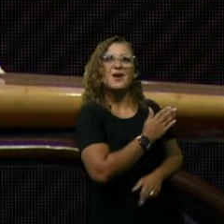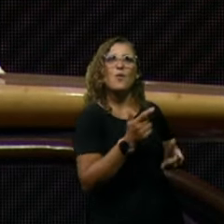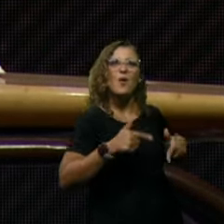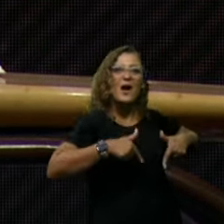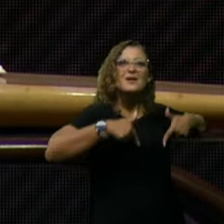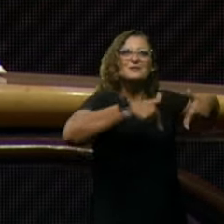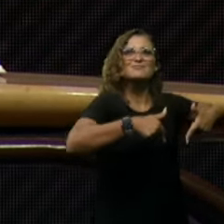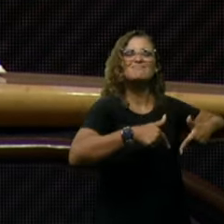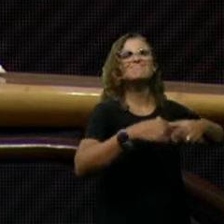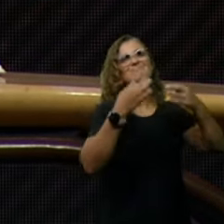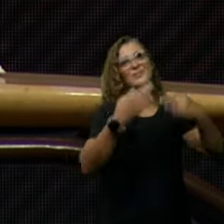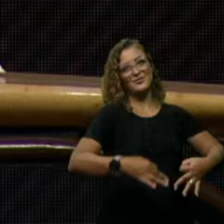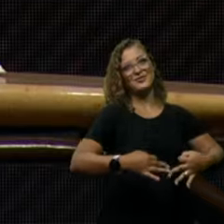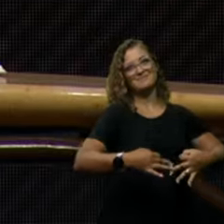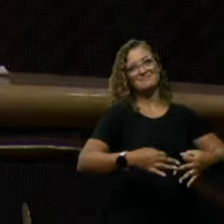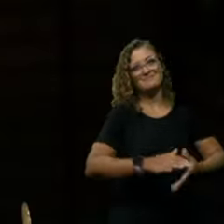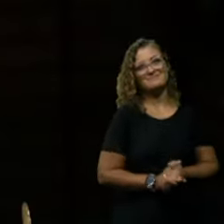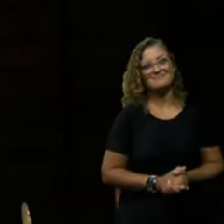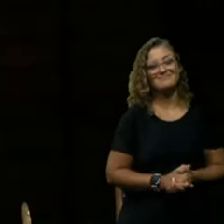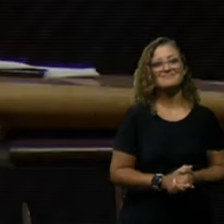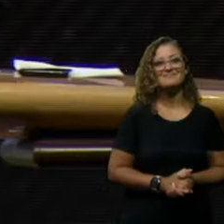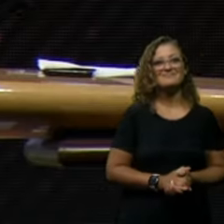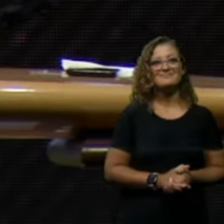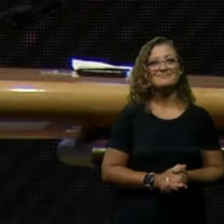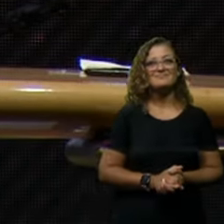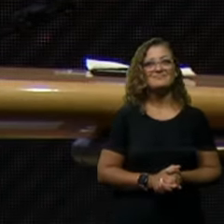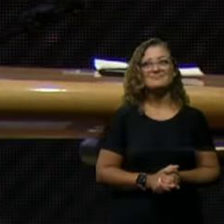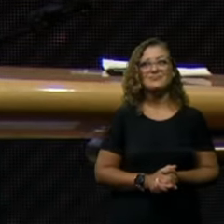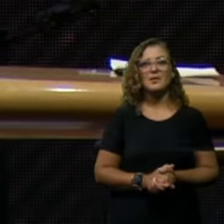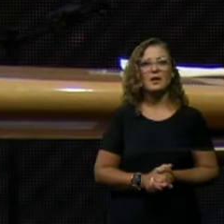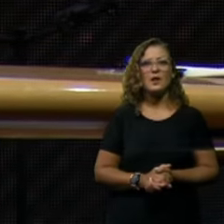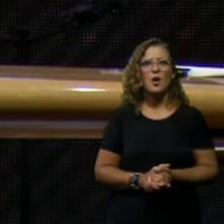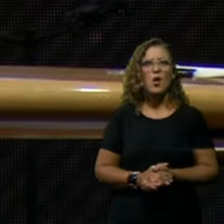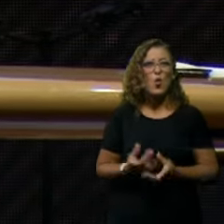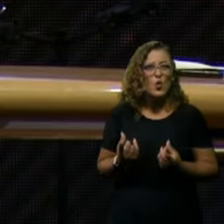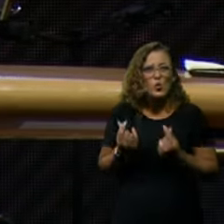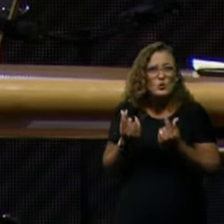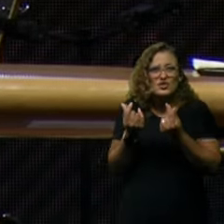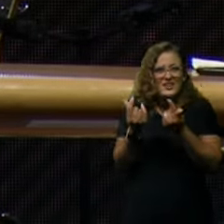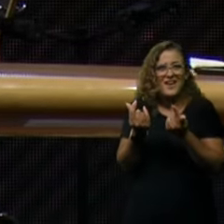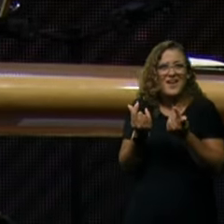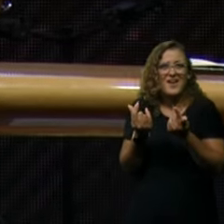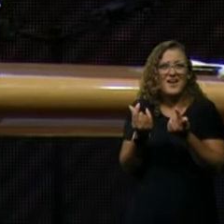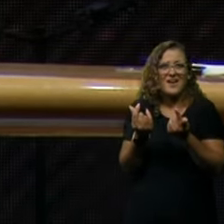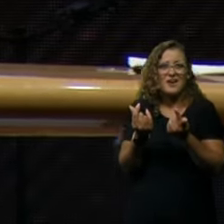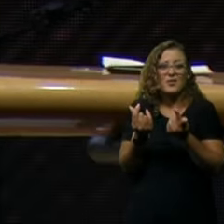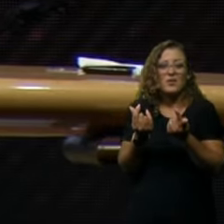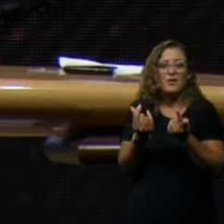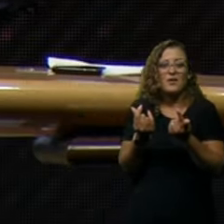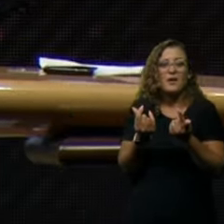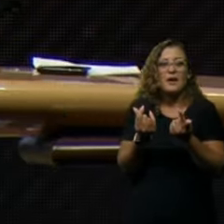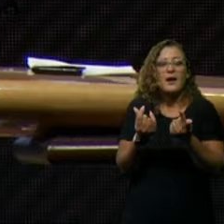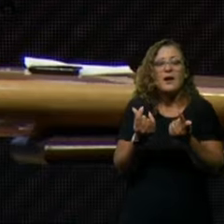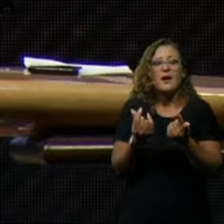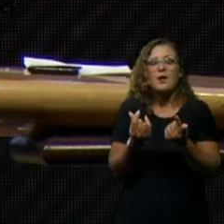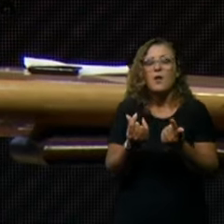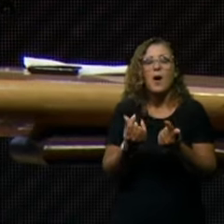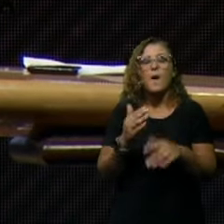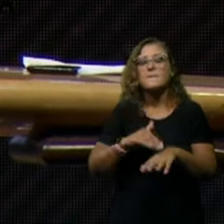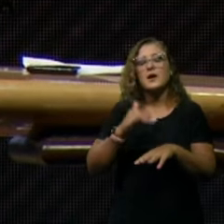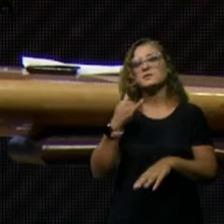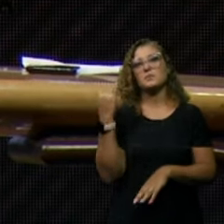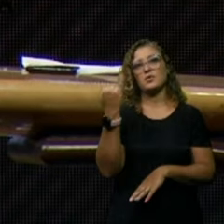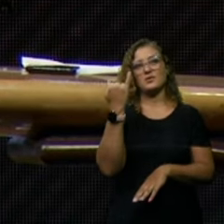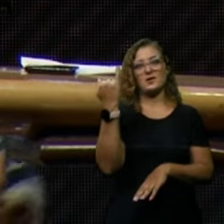culto agora pessoal e a oferta em si o valor é apenas um veículo para demonstrar